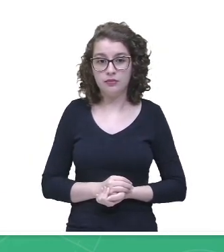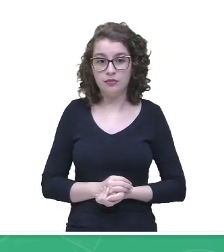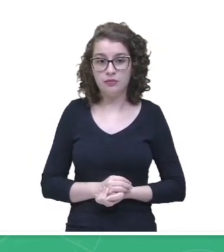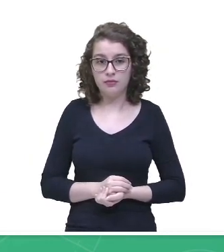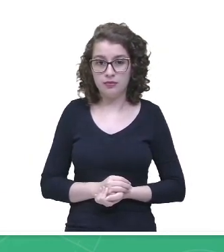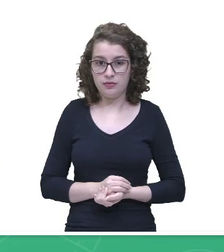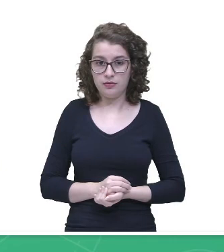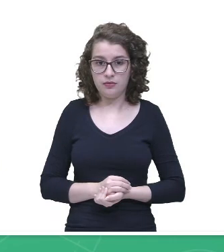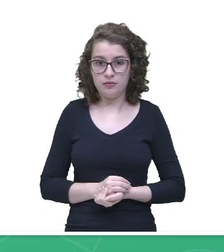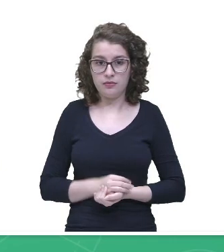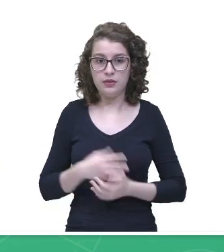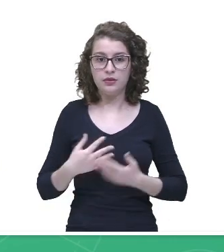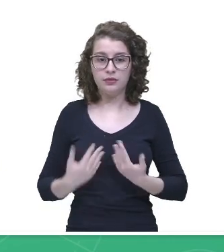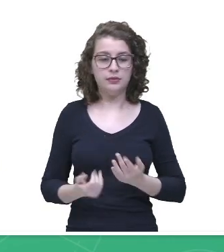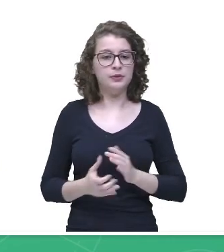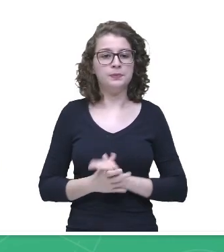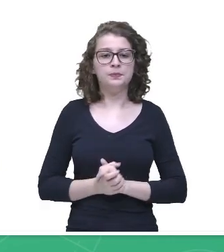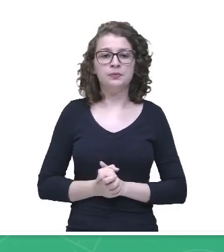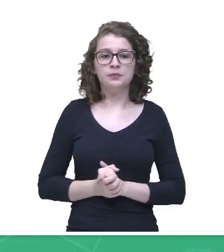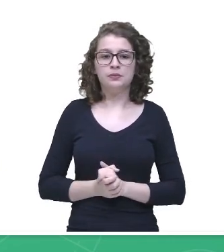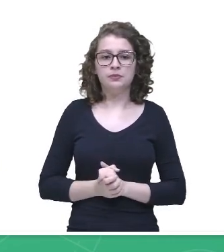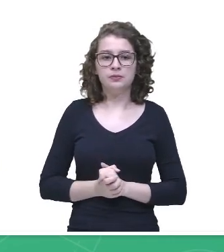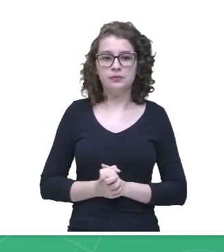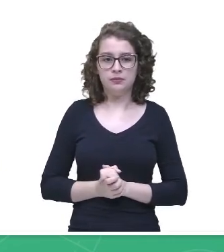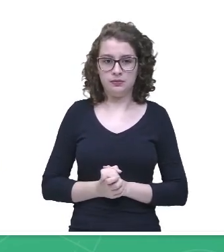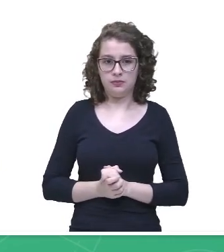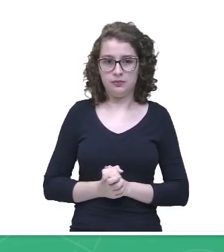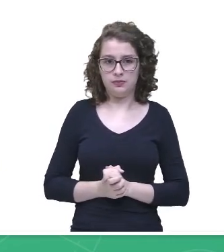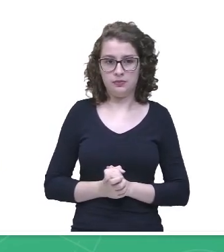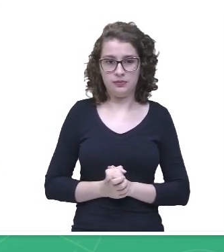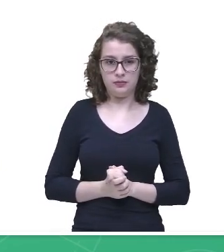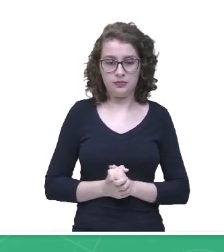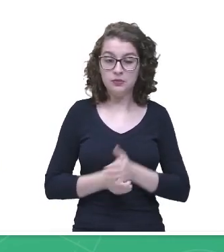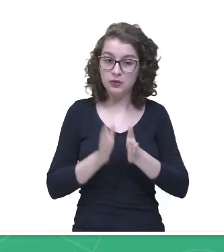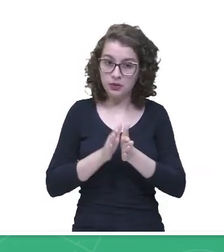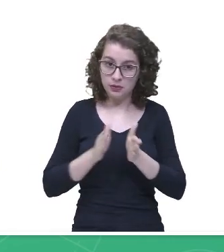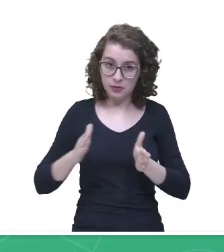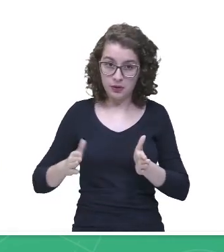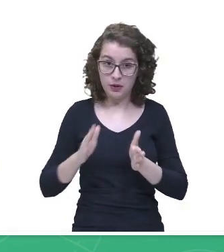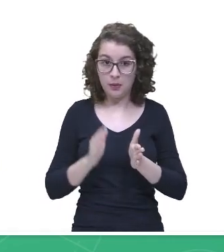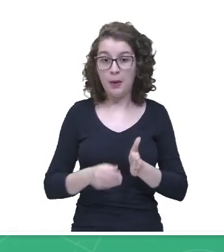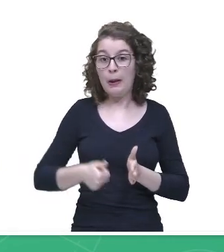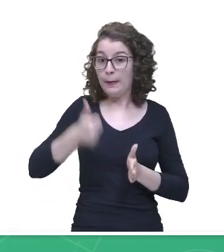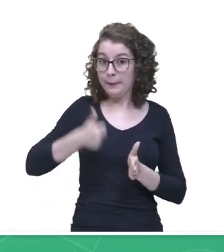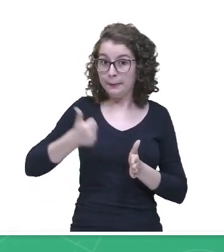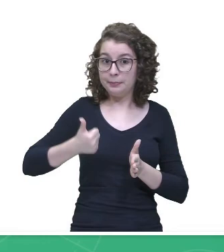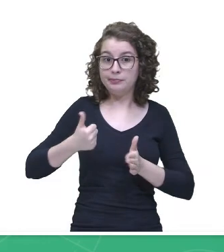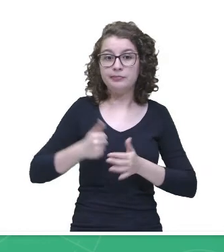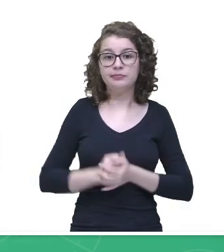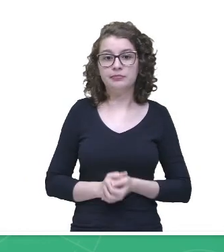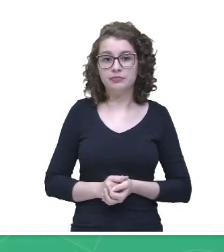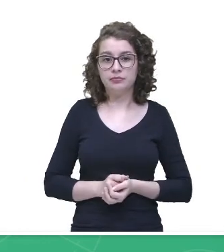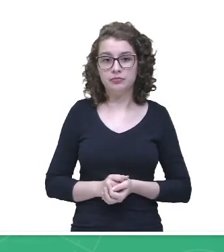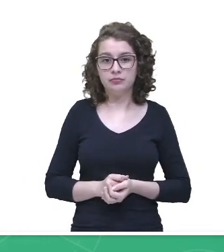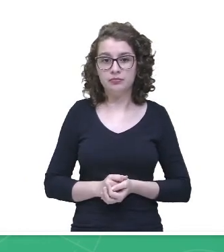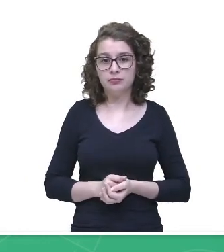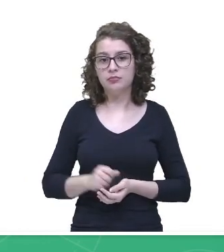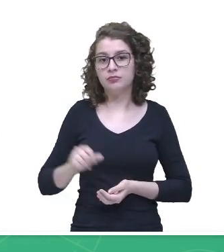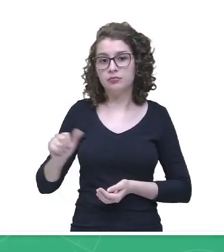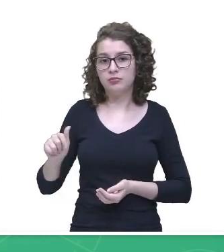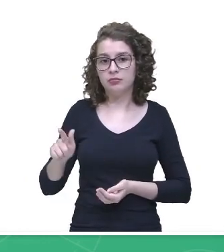colocar aí, tá? Na primeira questão. Gente, o setor primário, ele vai envolver,